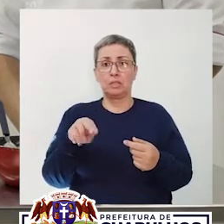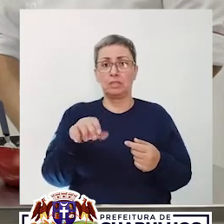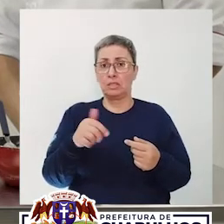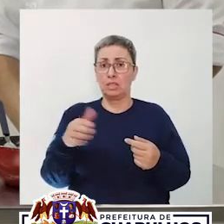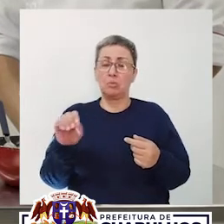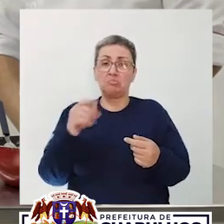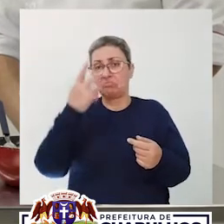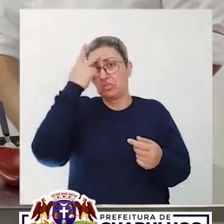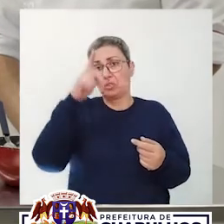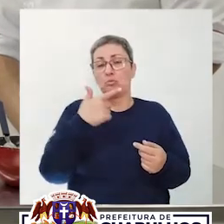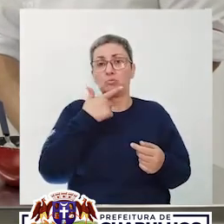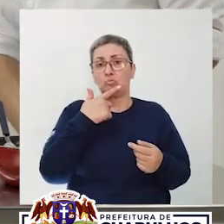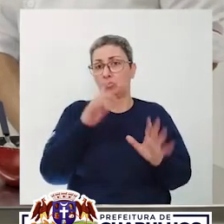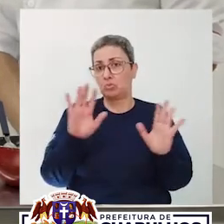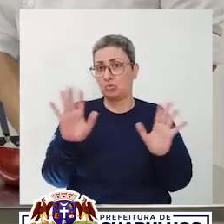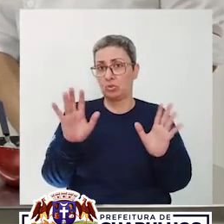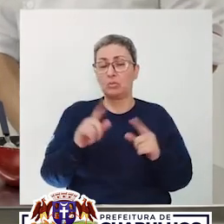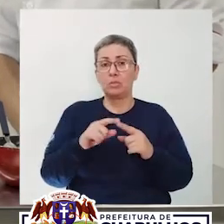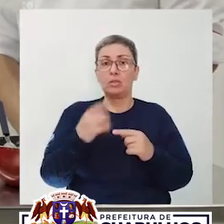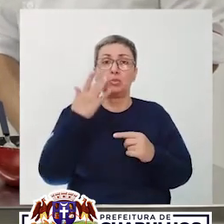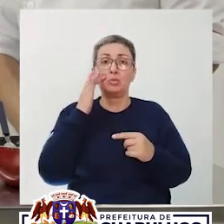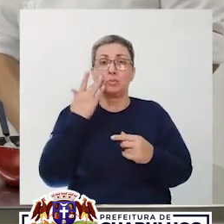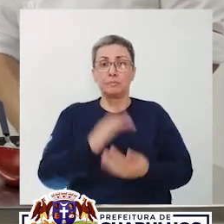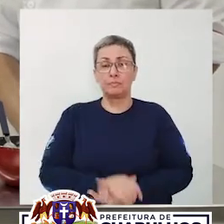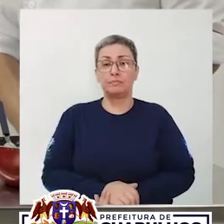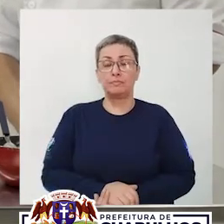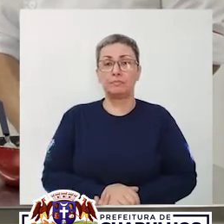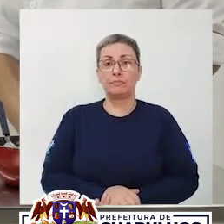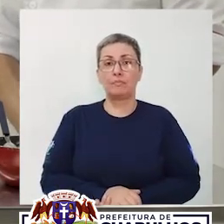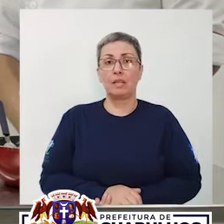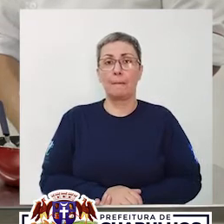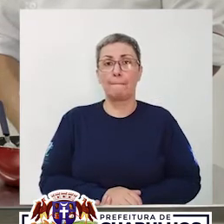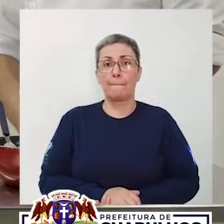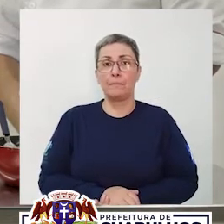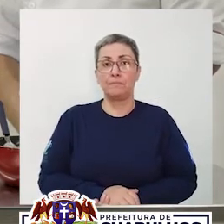parmesão, pode ser o queijo da sua preferência, para que ele dore, né?